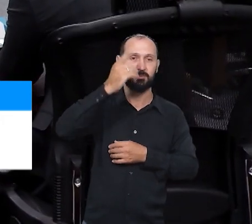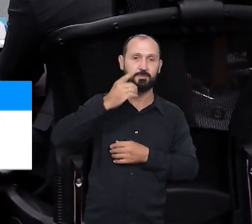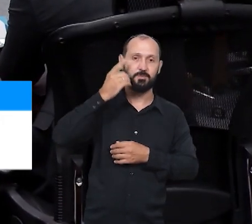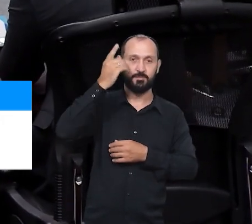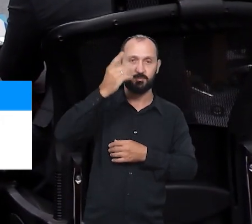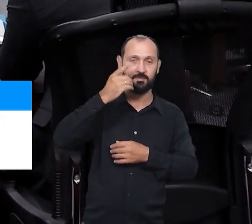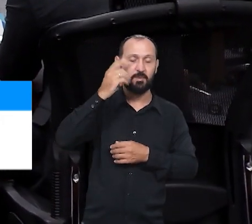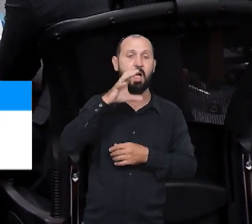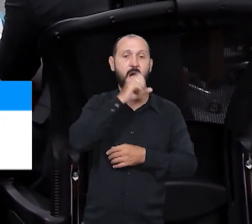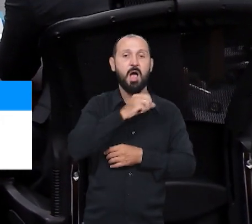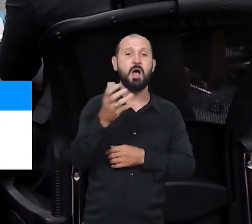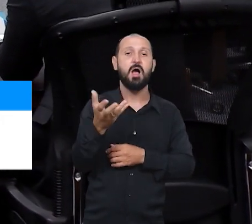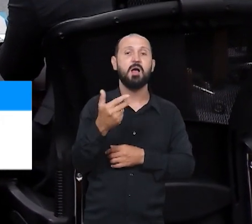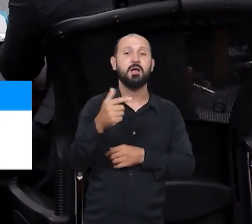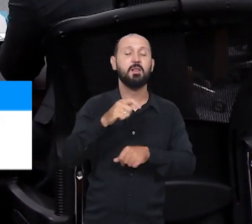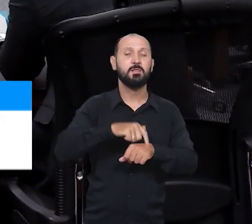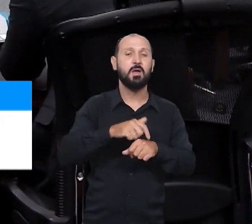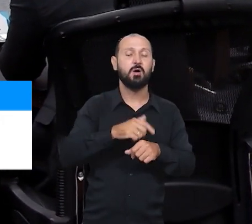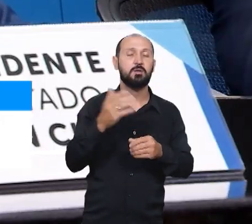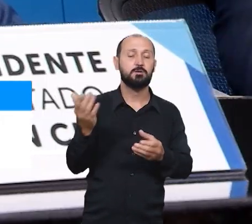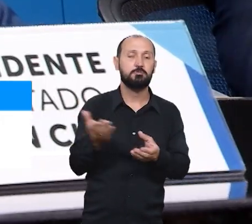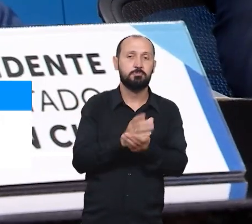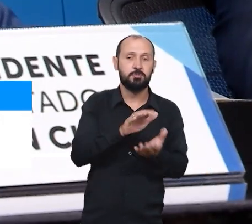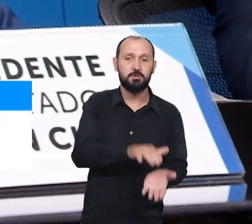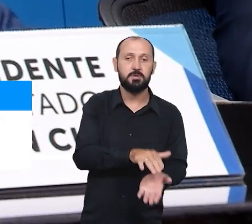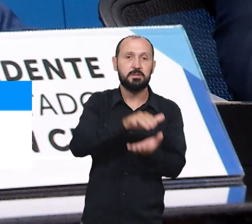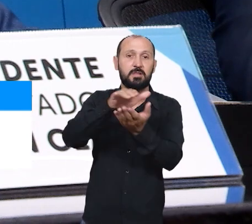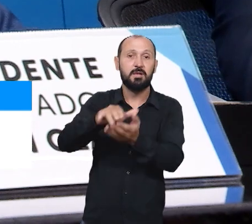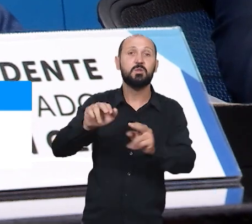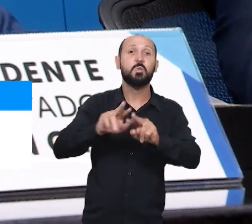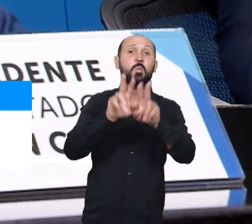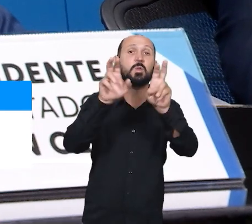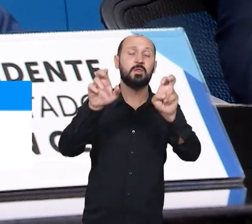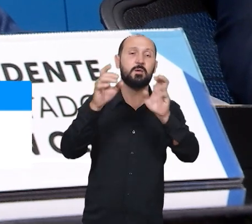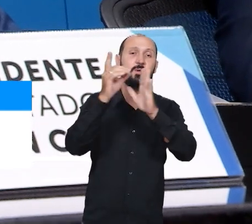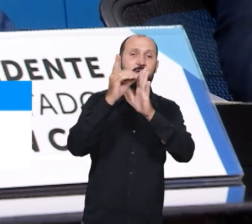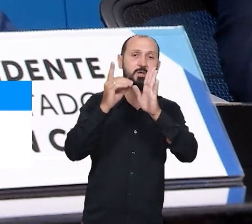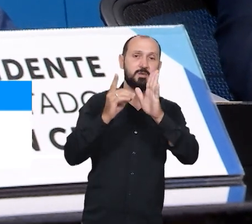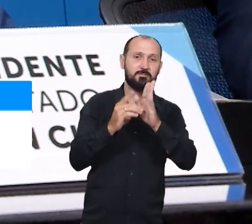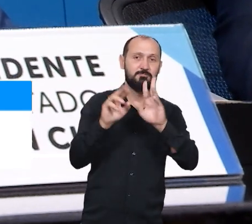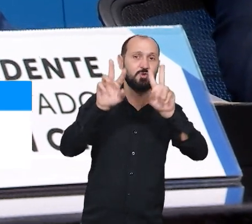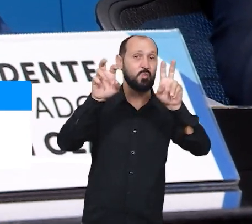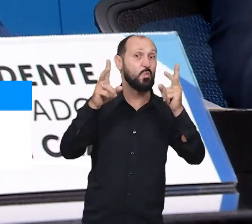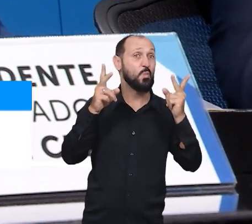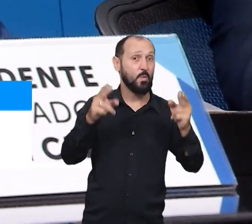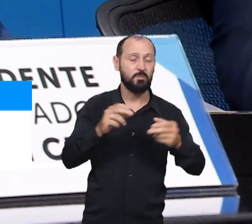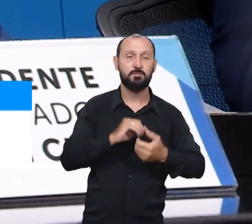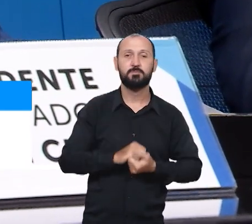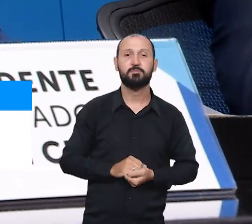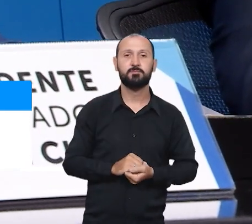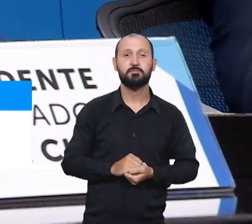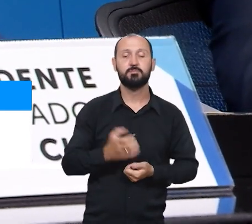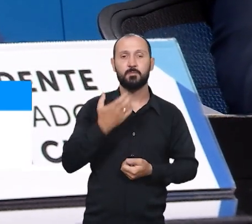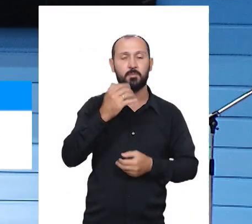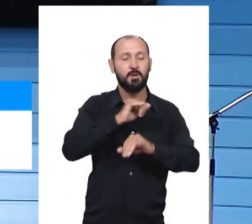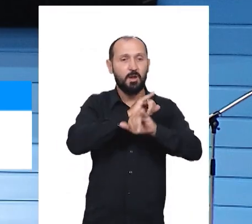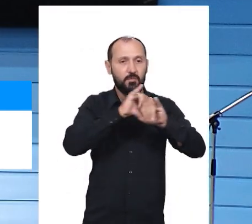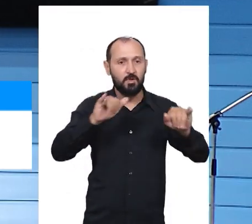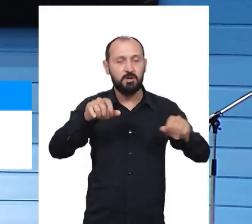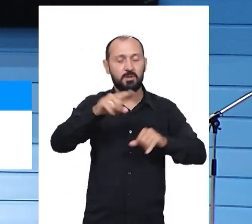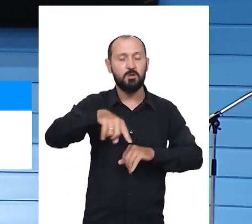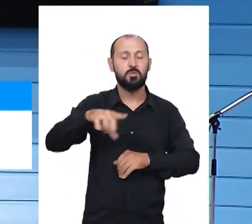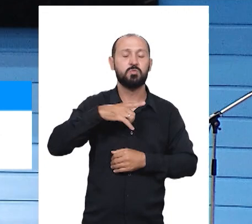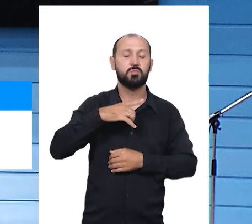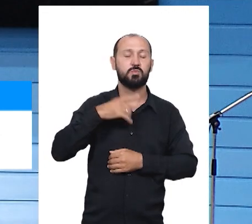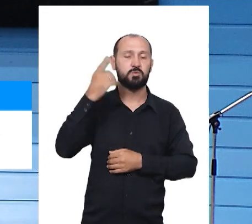aos parlamentares celeridade na tramitação de decretos relacionados a esse tema. Gostaria